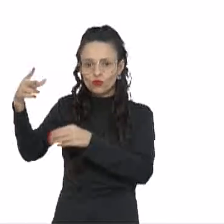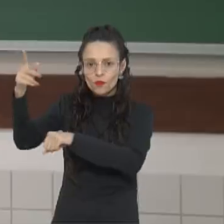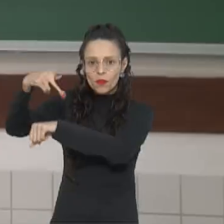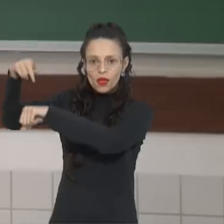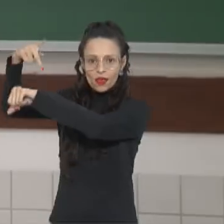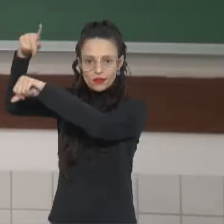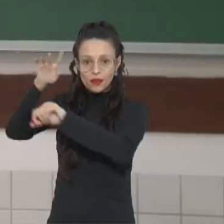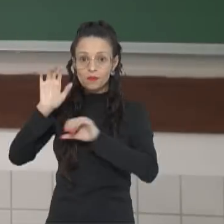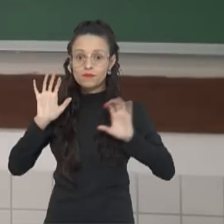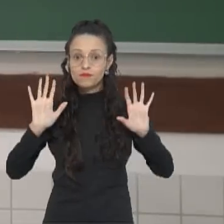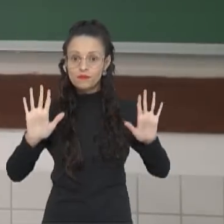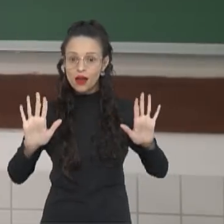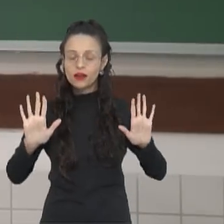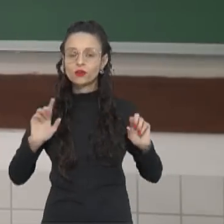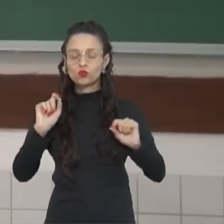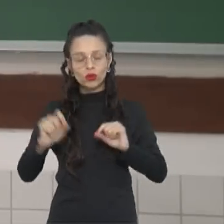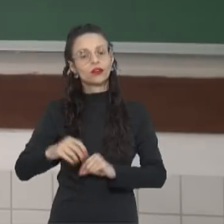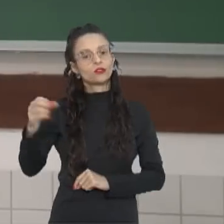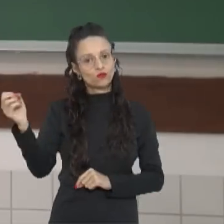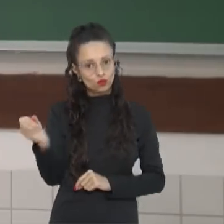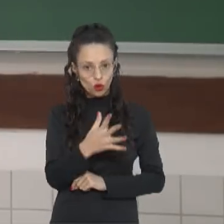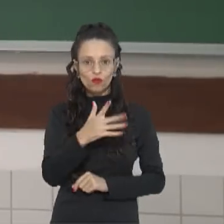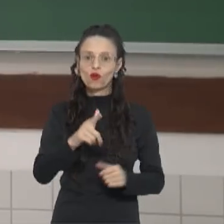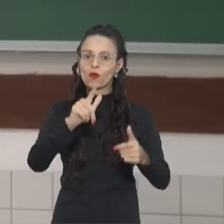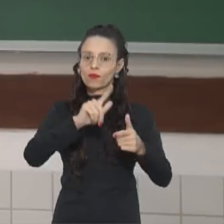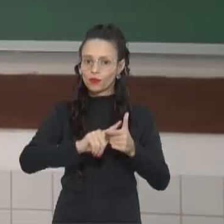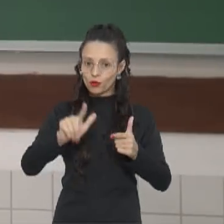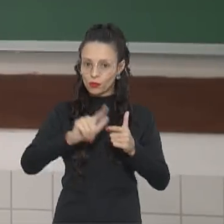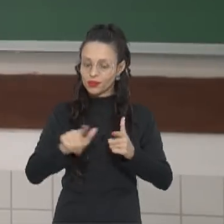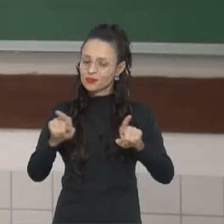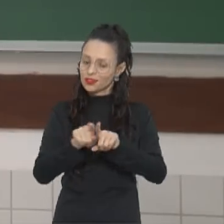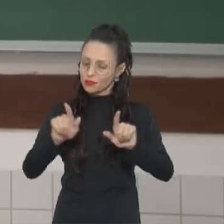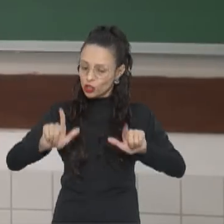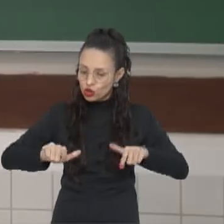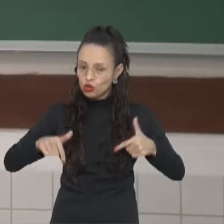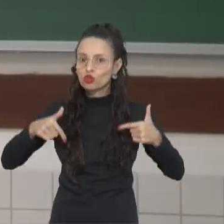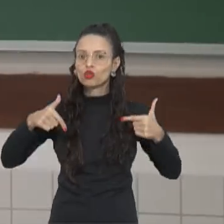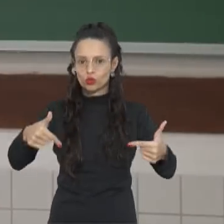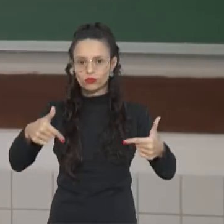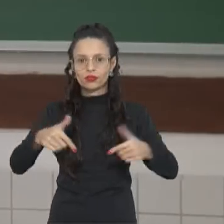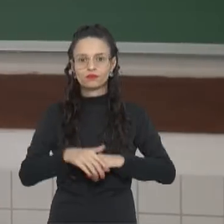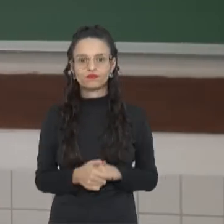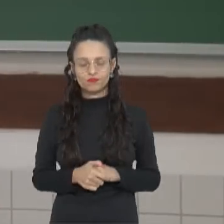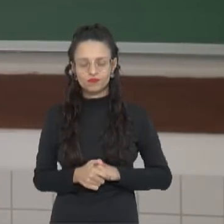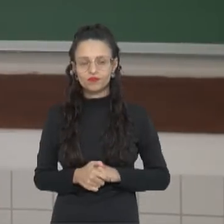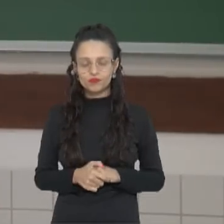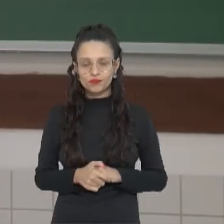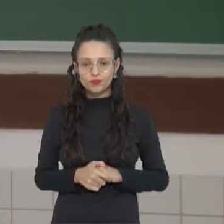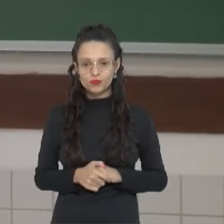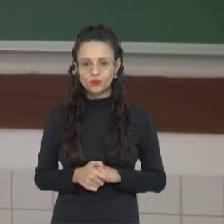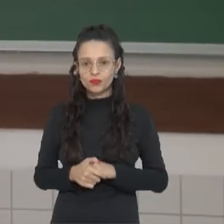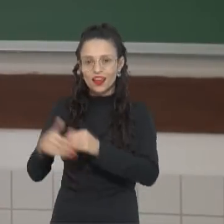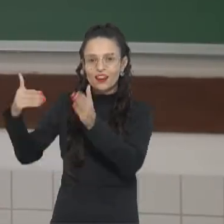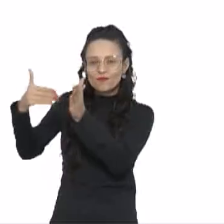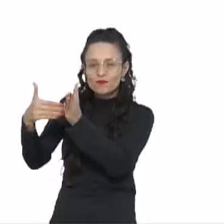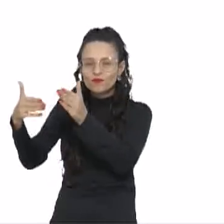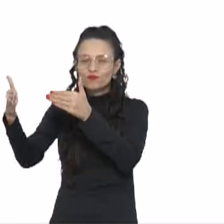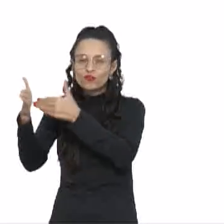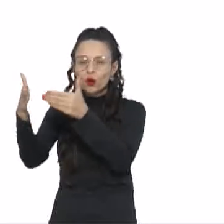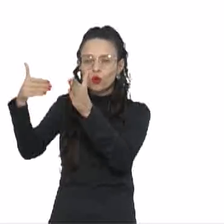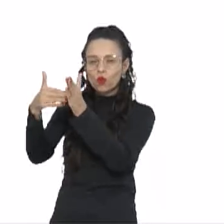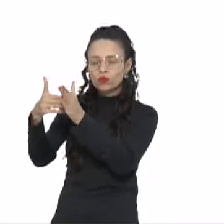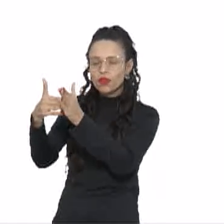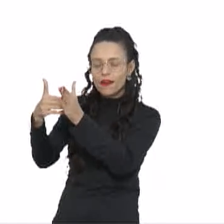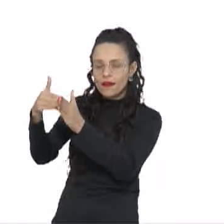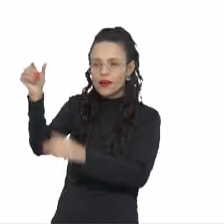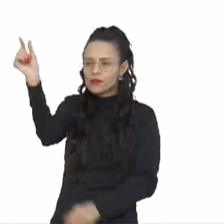novos países, novos problemas e novas lutas também vieram. As fronteiras que foram